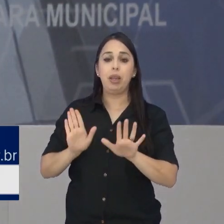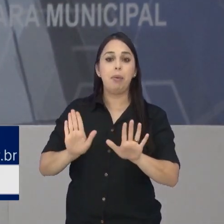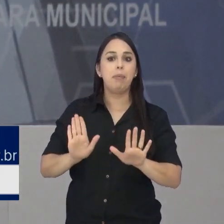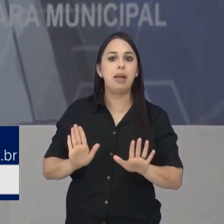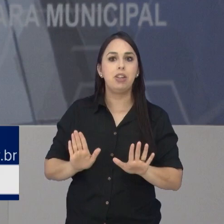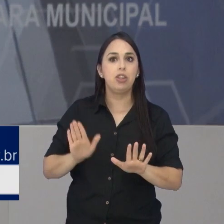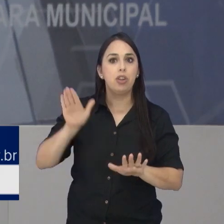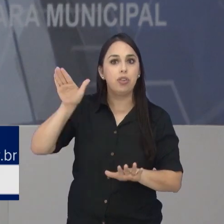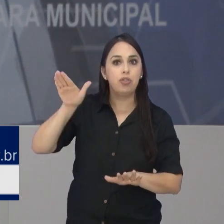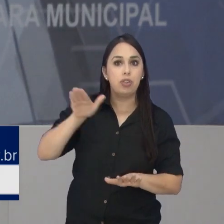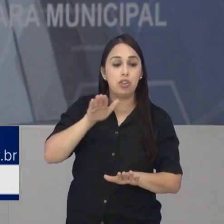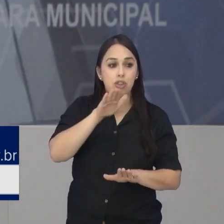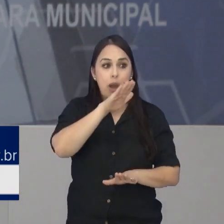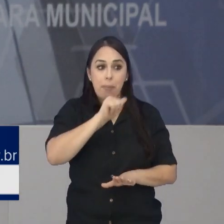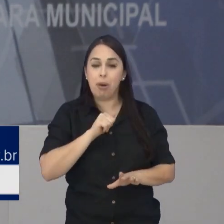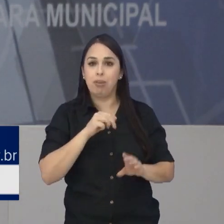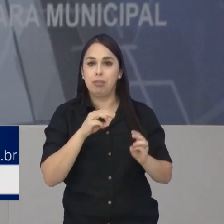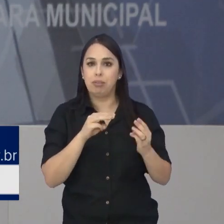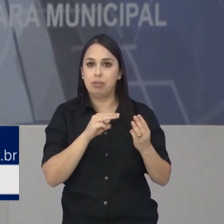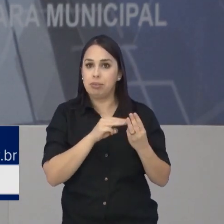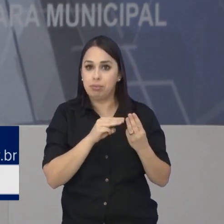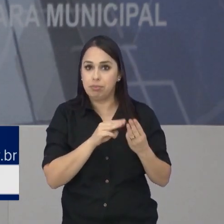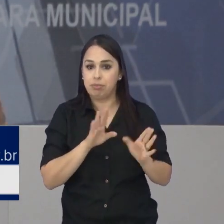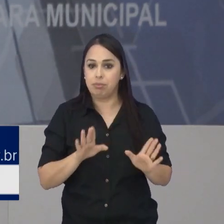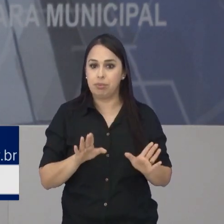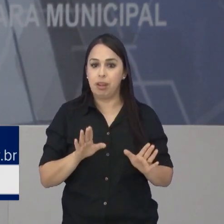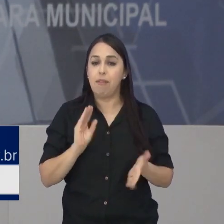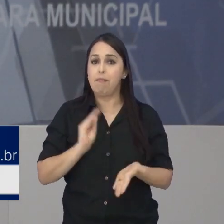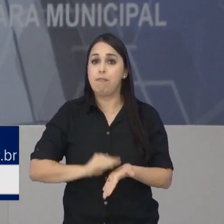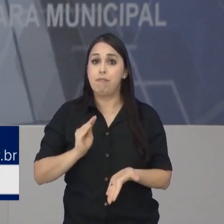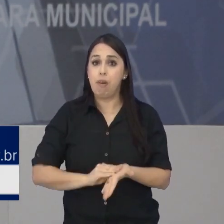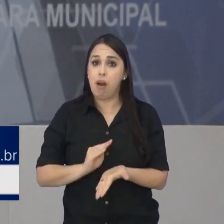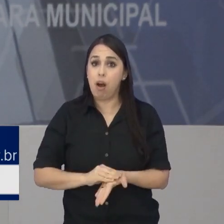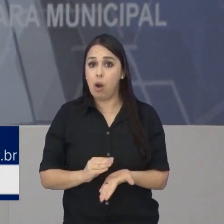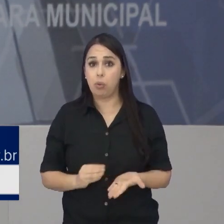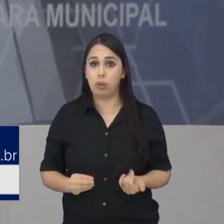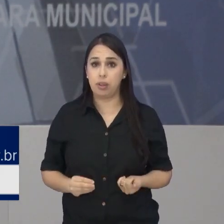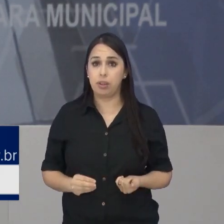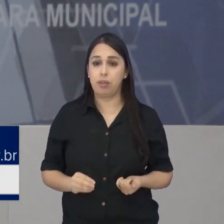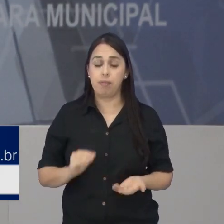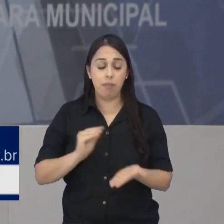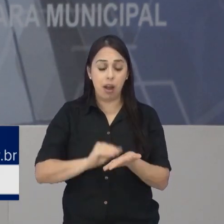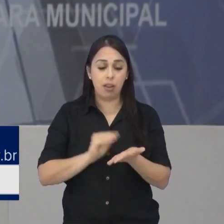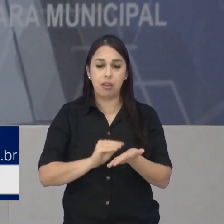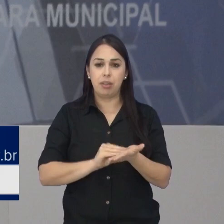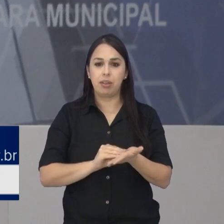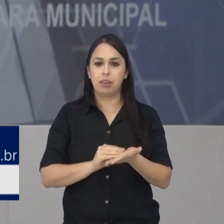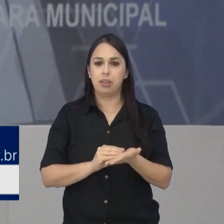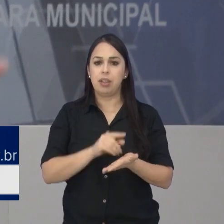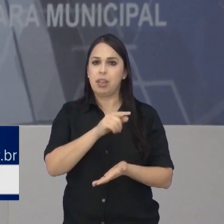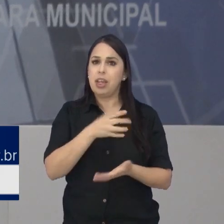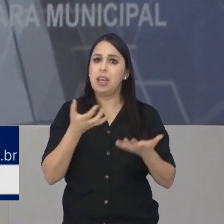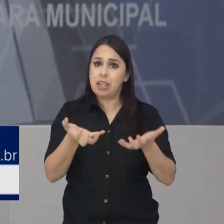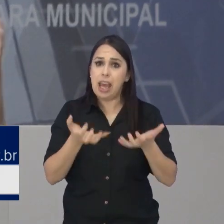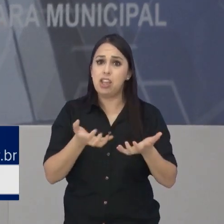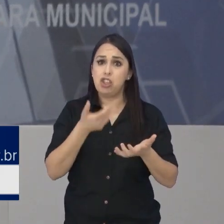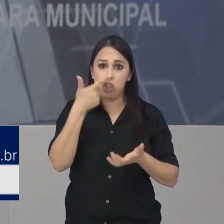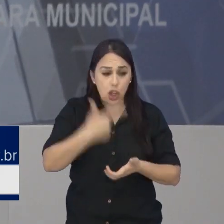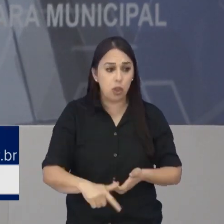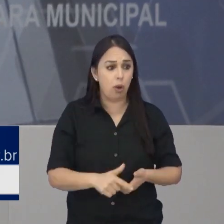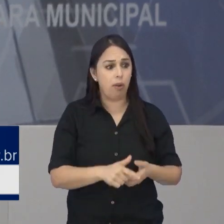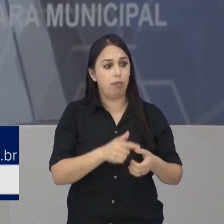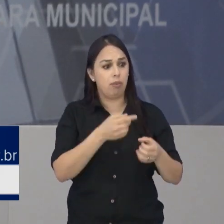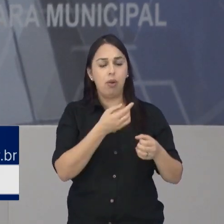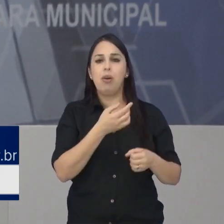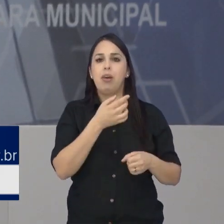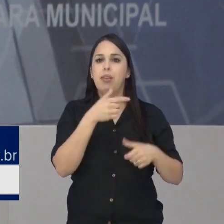não chamado pela Fundação Cultural. Então está faltando essa gestão, está faltando e quer ser reconduzida por mais 4 anos, como se tivesse